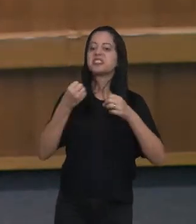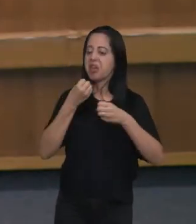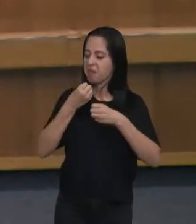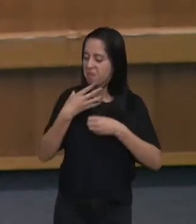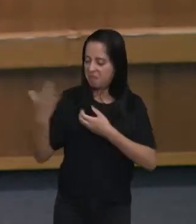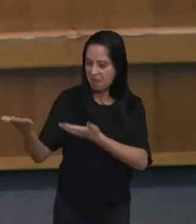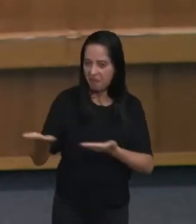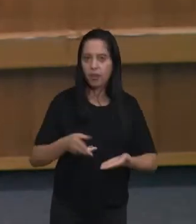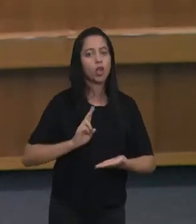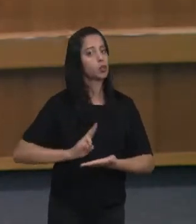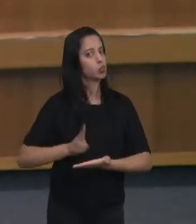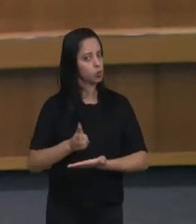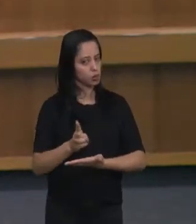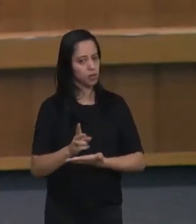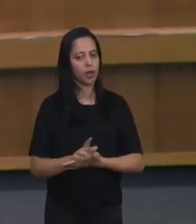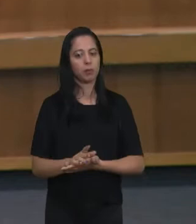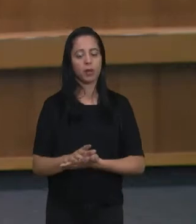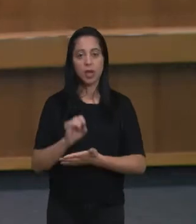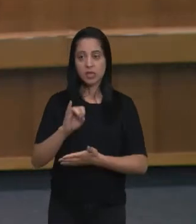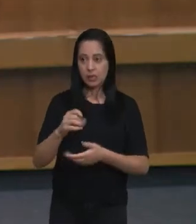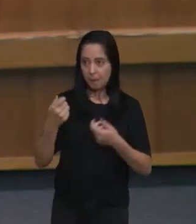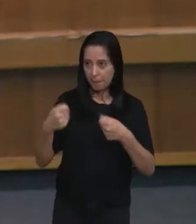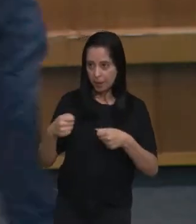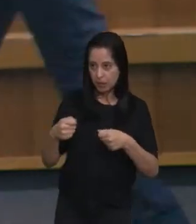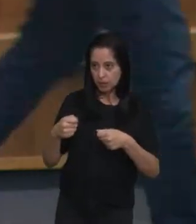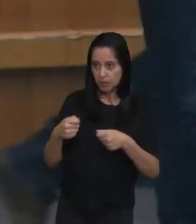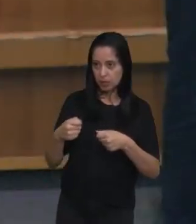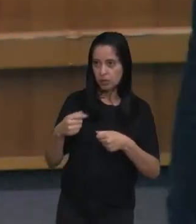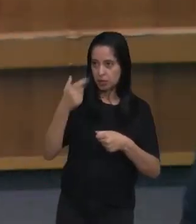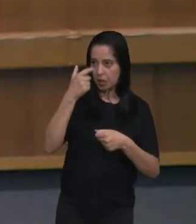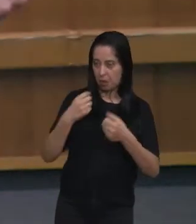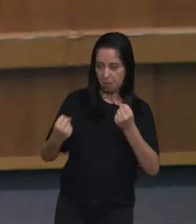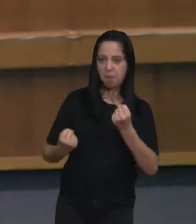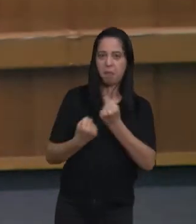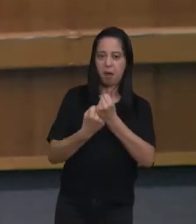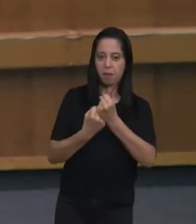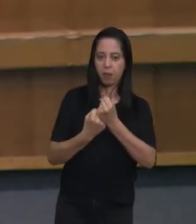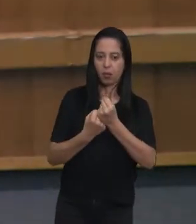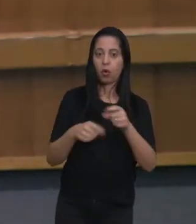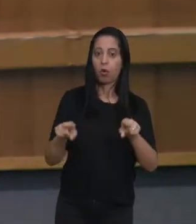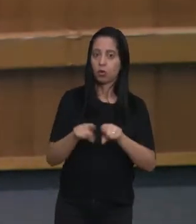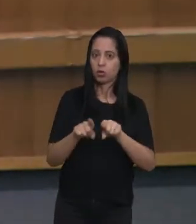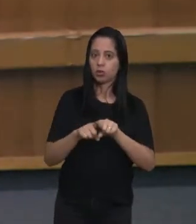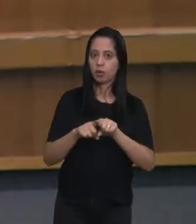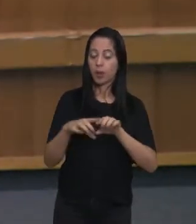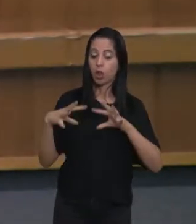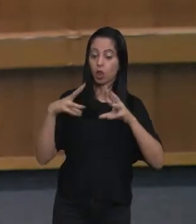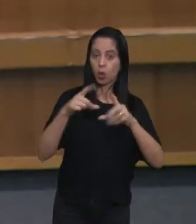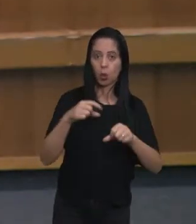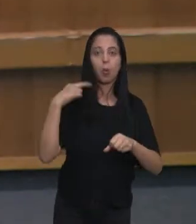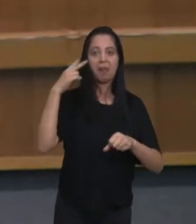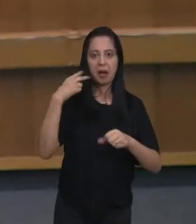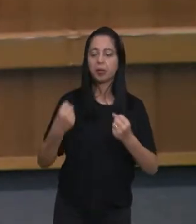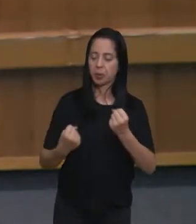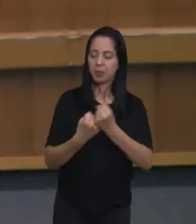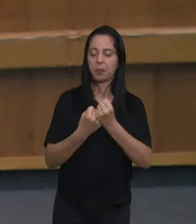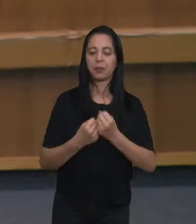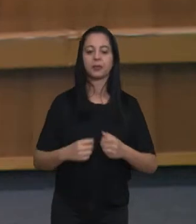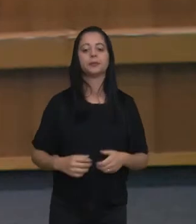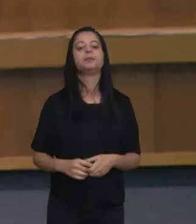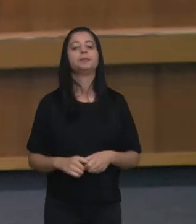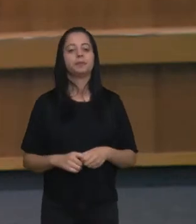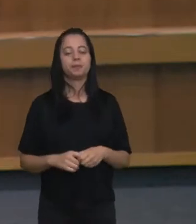bem-vindos aqui. Que precisarem, podem contar conosco e com todos os da casa. Presidente,